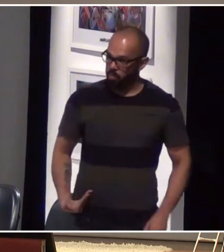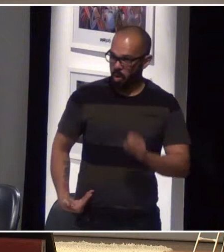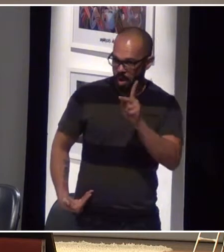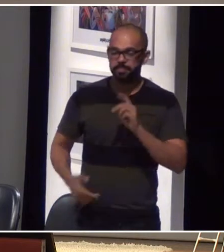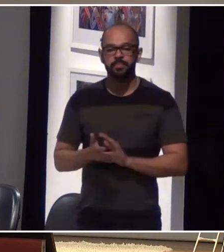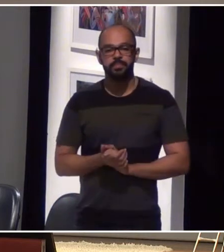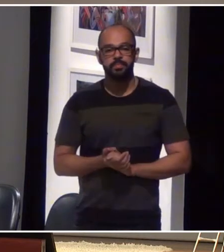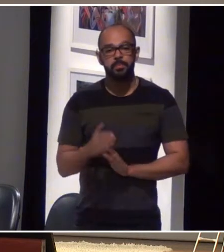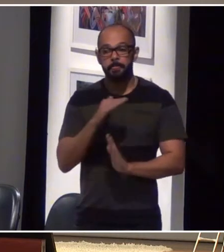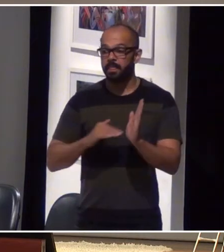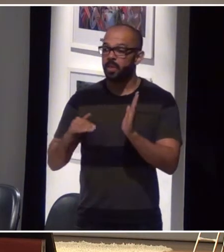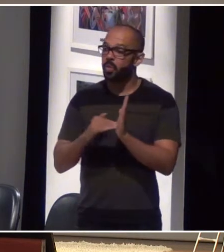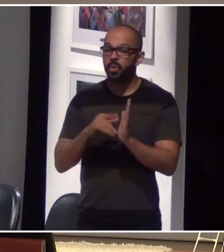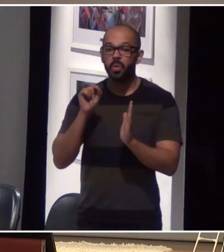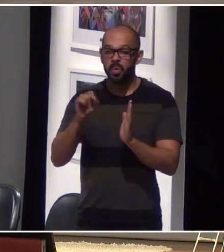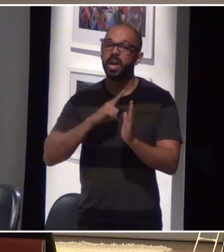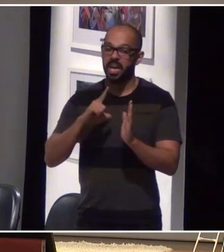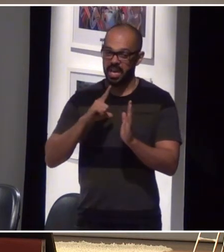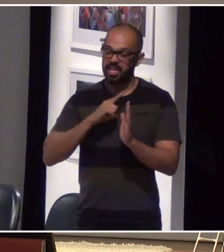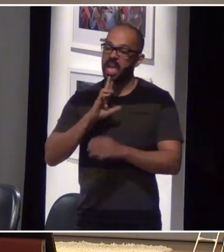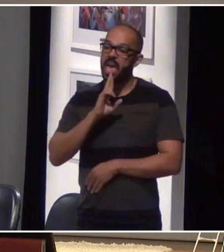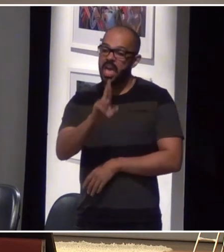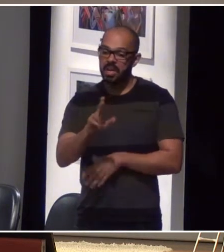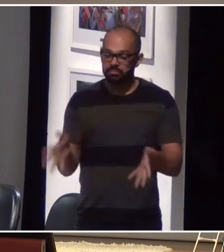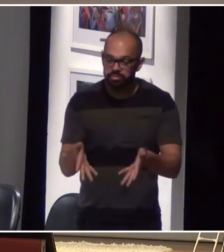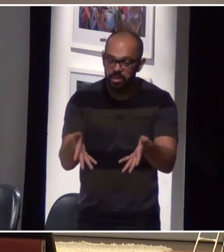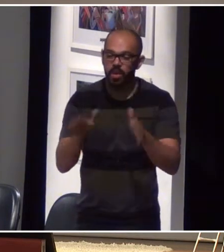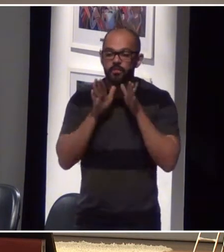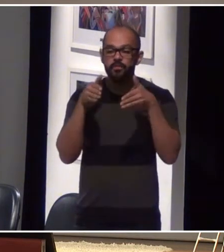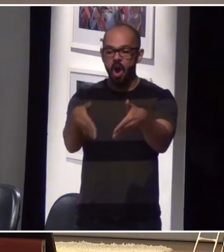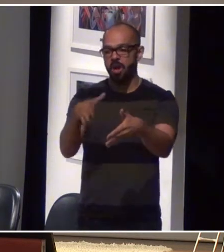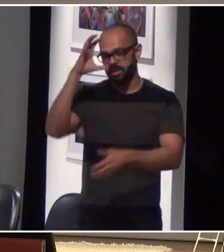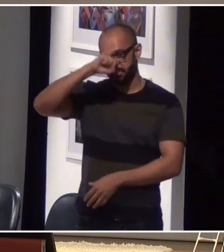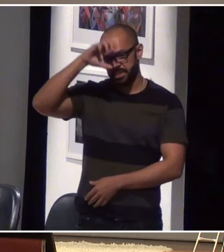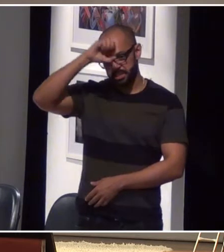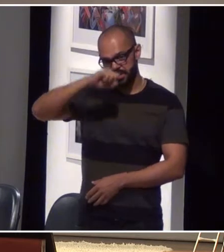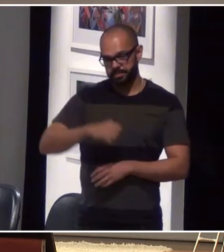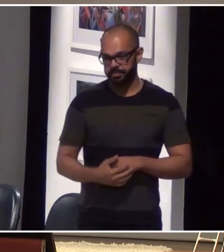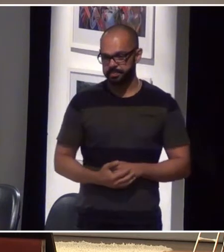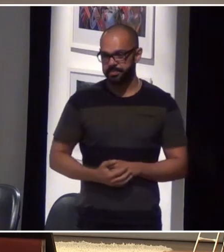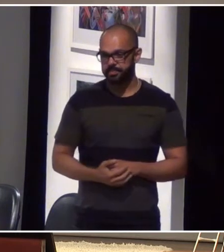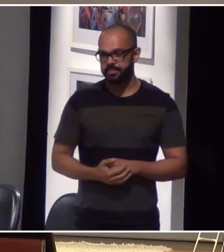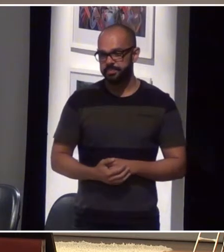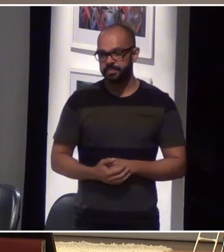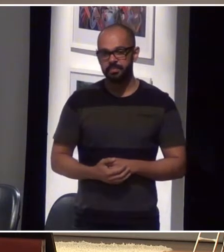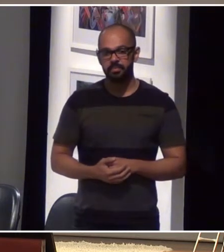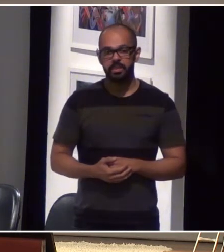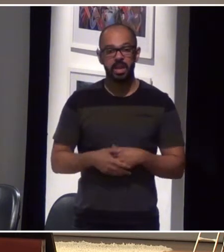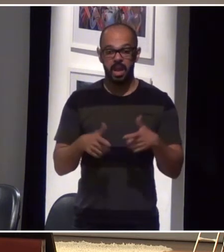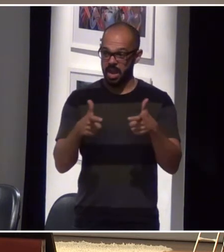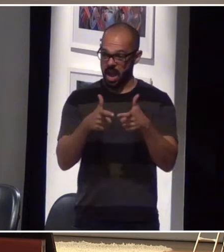públicas. Tá? Mas tudo isso vai ter repercussão no foco das aprendizagens. Que a